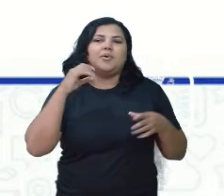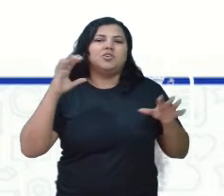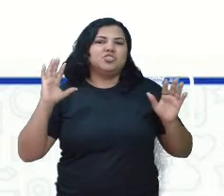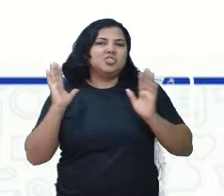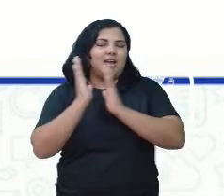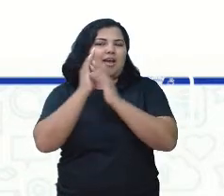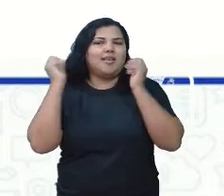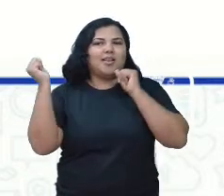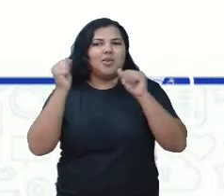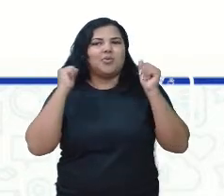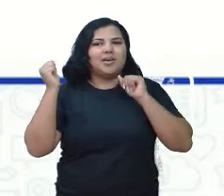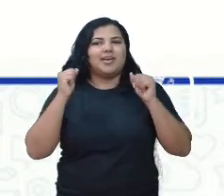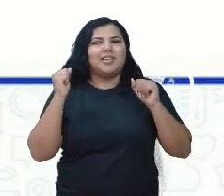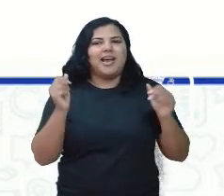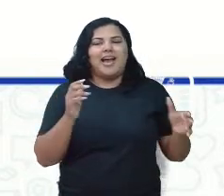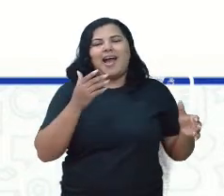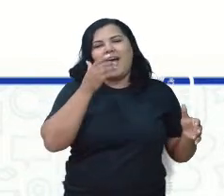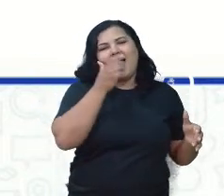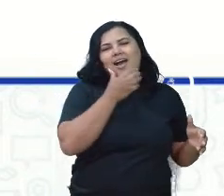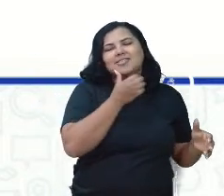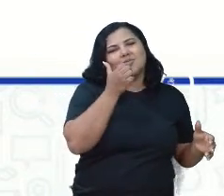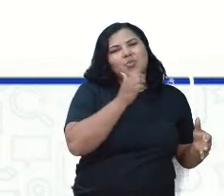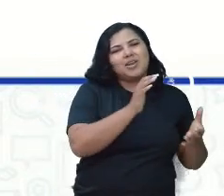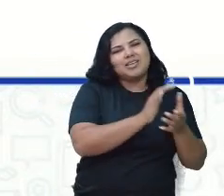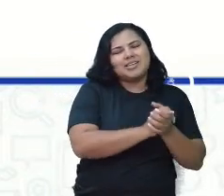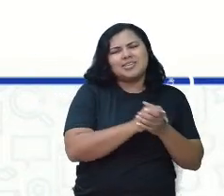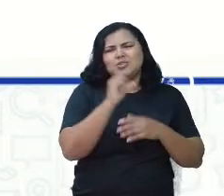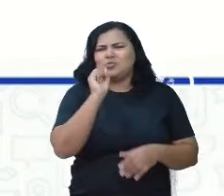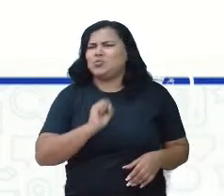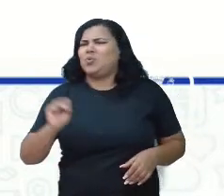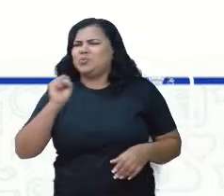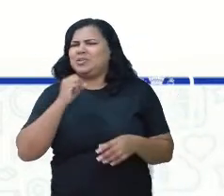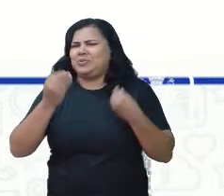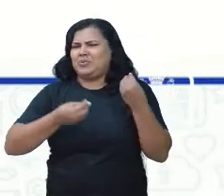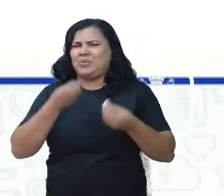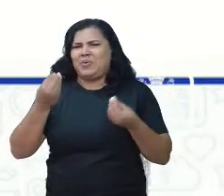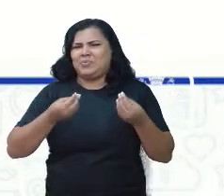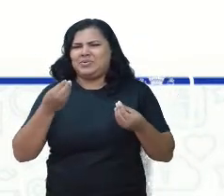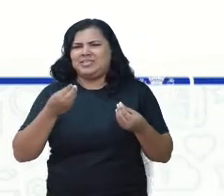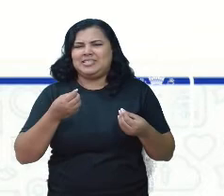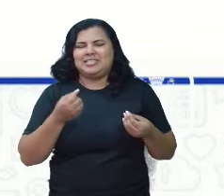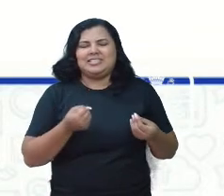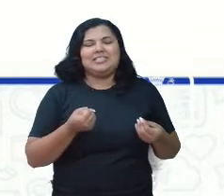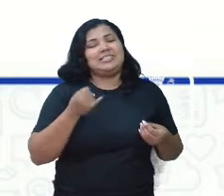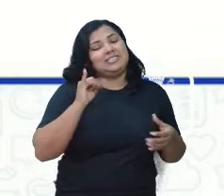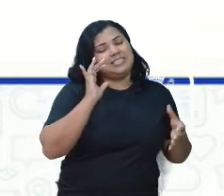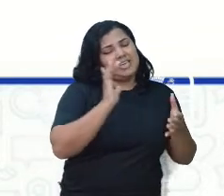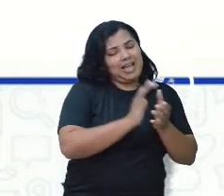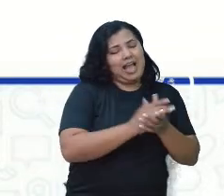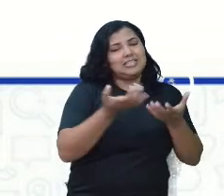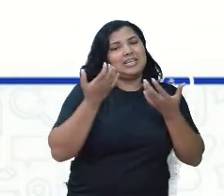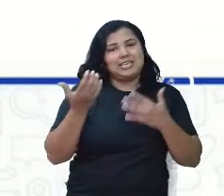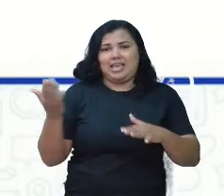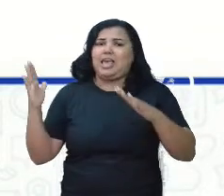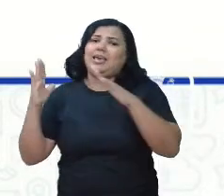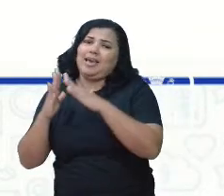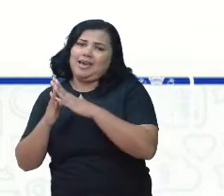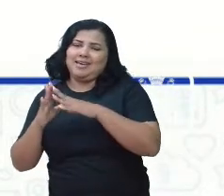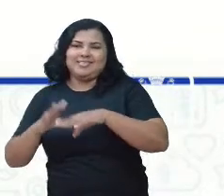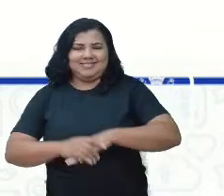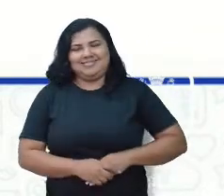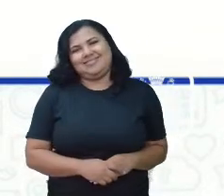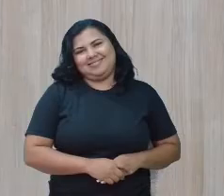Casadas Solteiras. Como é que pode ser as Casadas Solteiras? Quem casa, quer casa, né? E por aí vai.